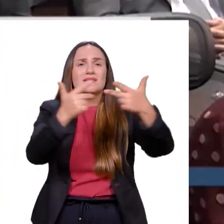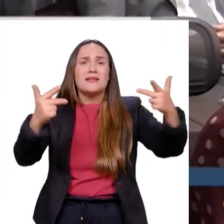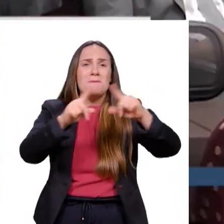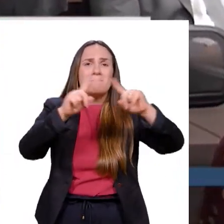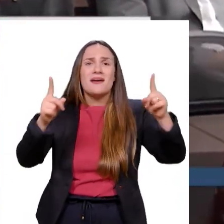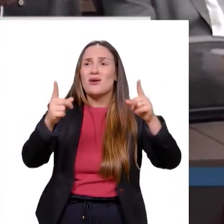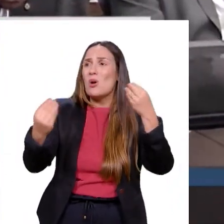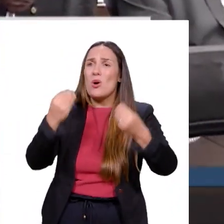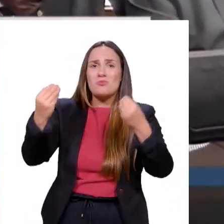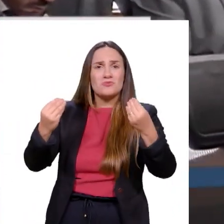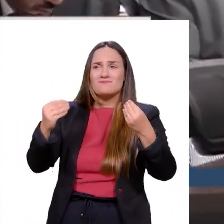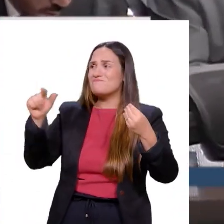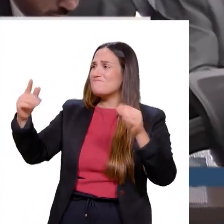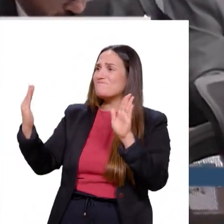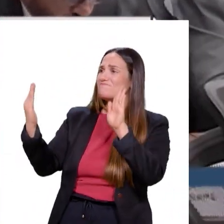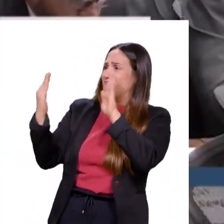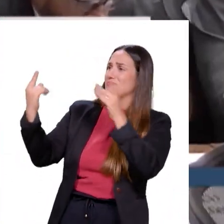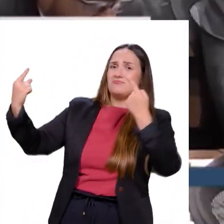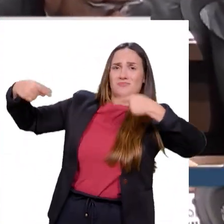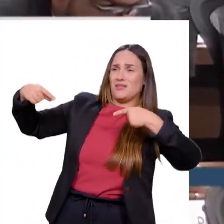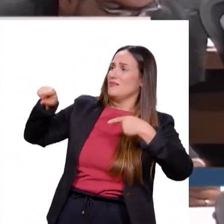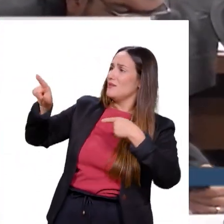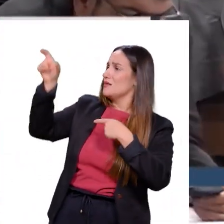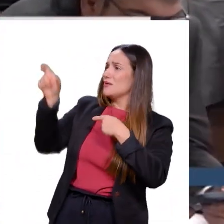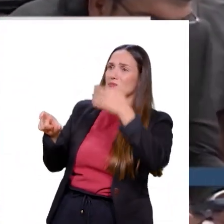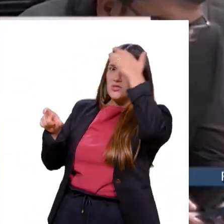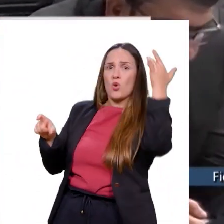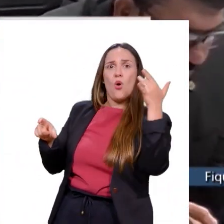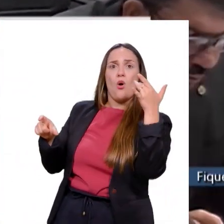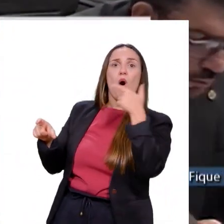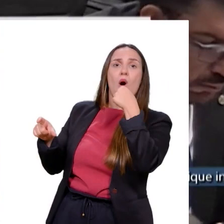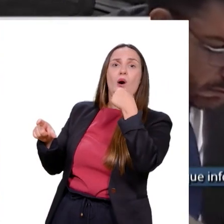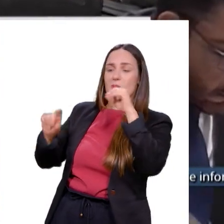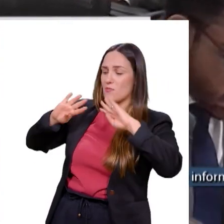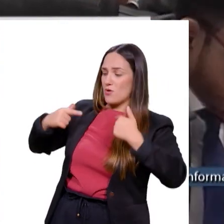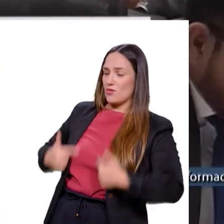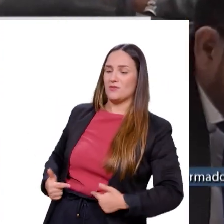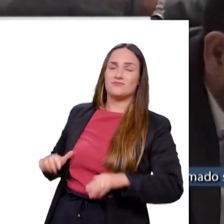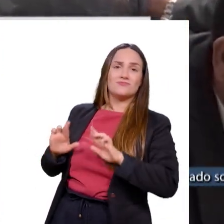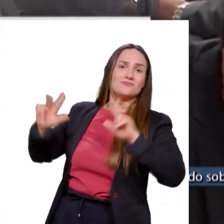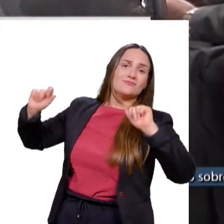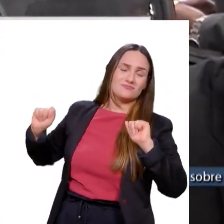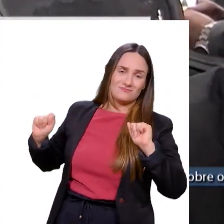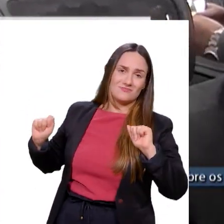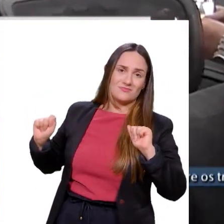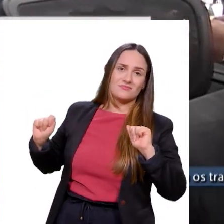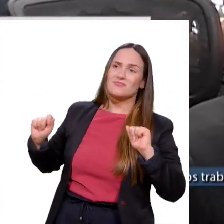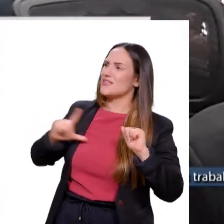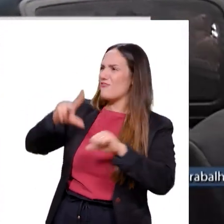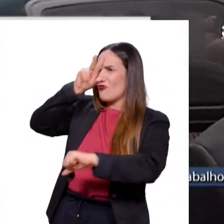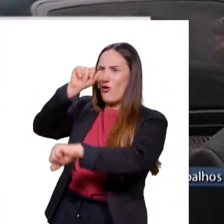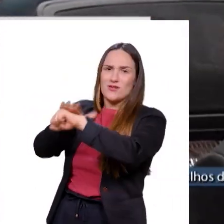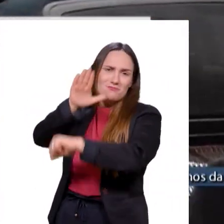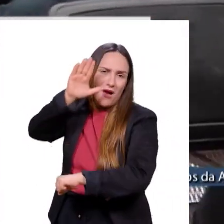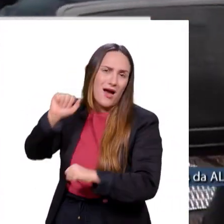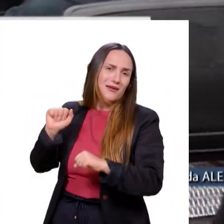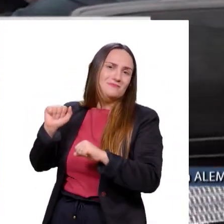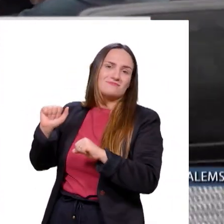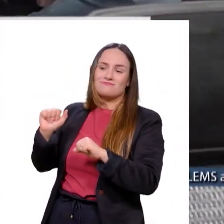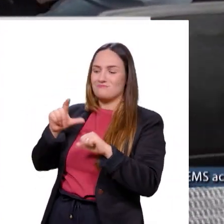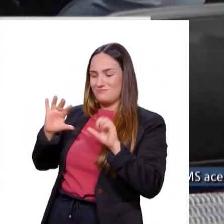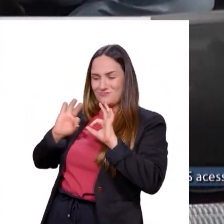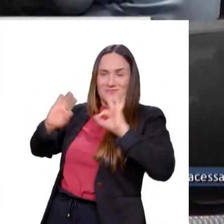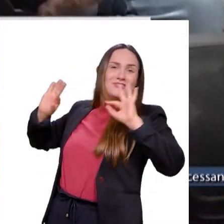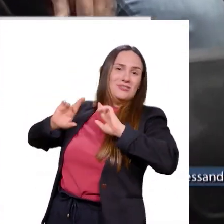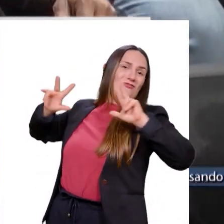alto nível e não podem aí enfrentar biologicamente pessoas diferentes que têm muito mais força,